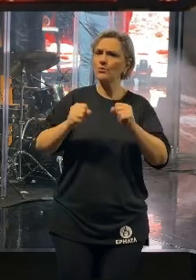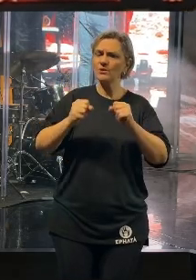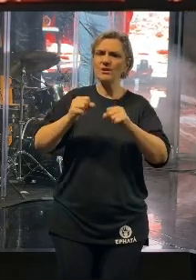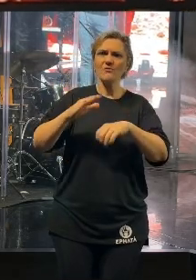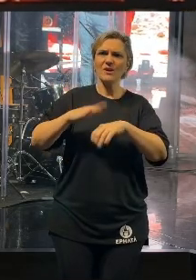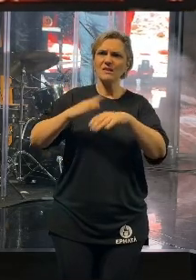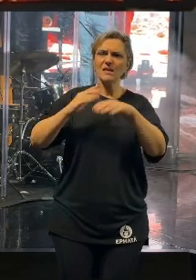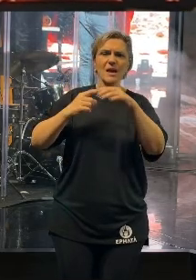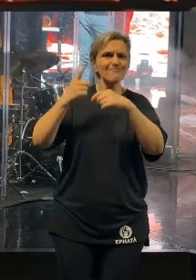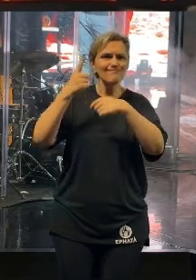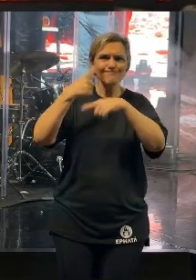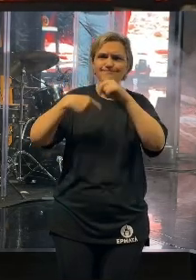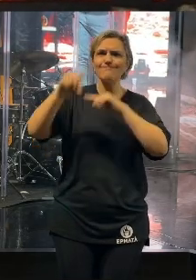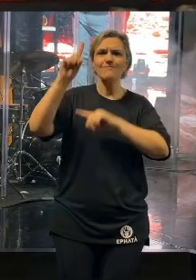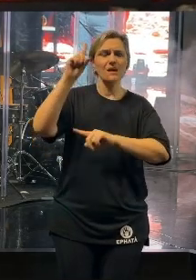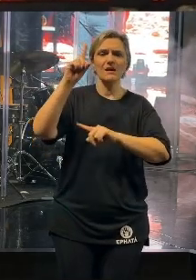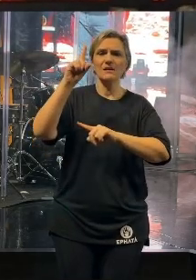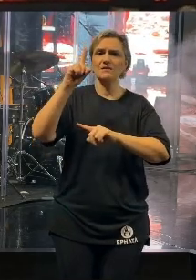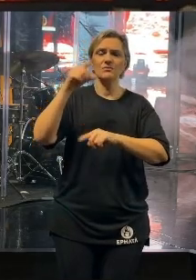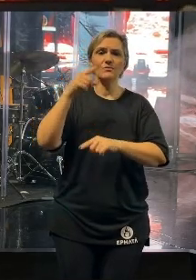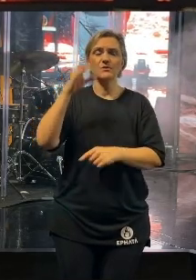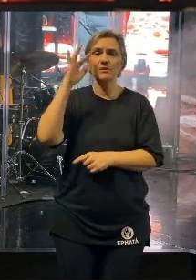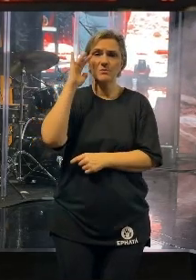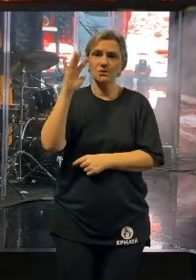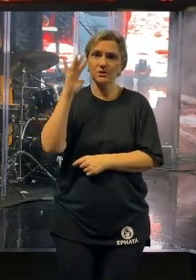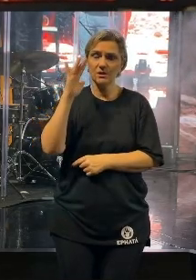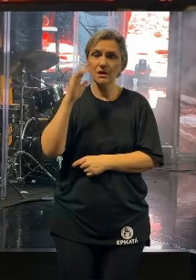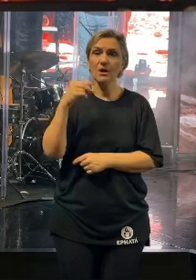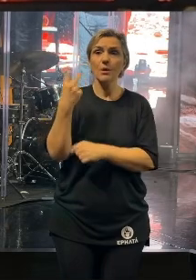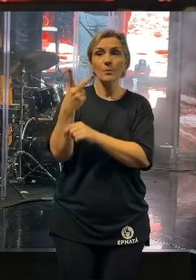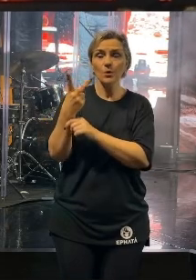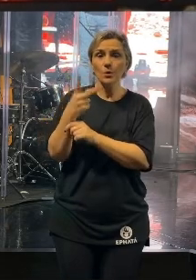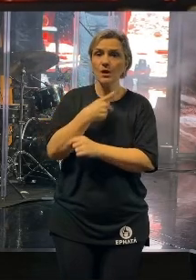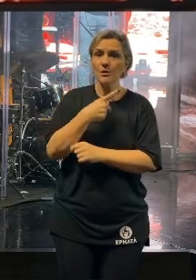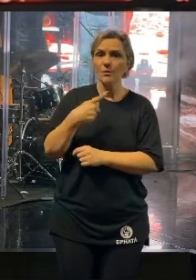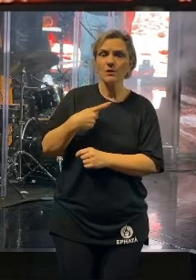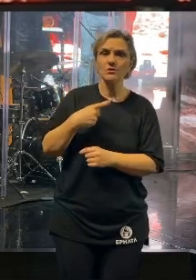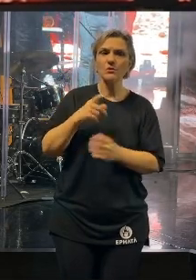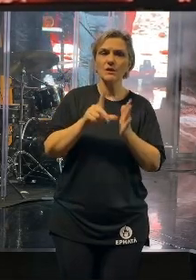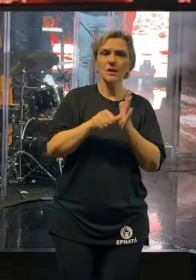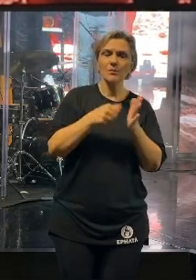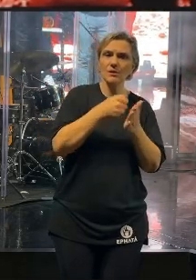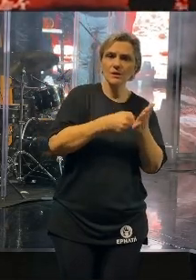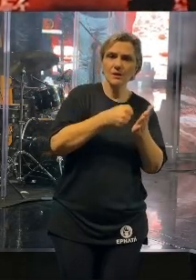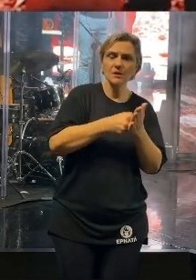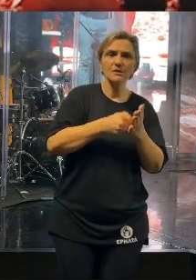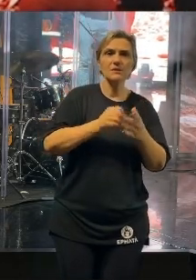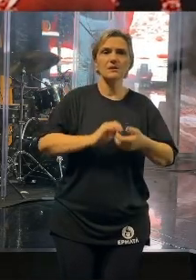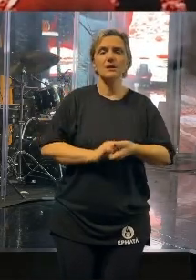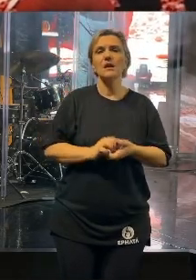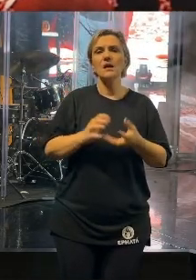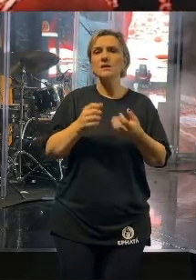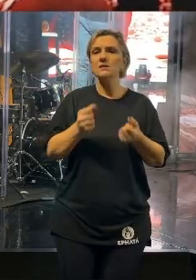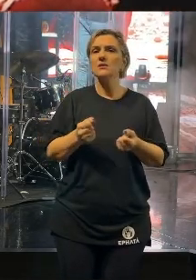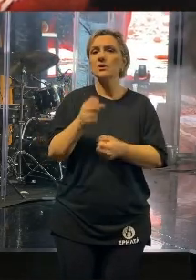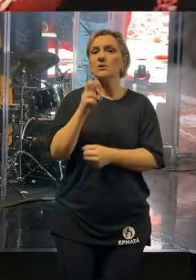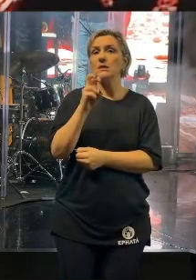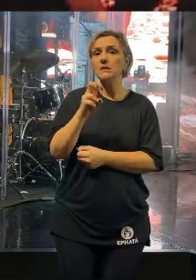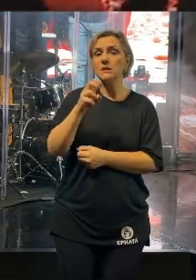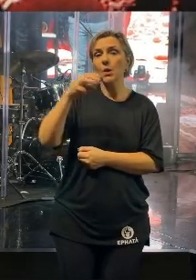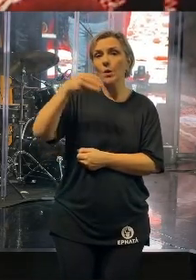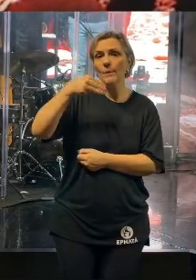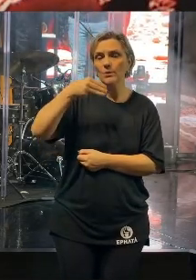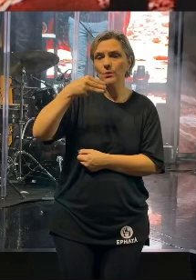fazer infinitamente mais. Eu me lembro que eu procurei esse pastor depois de muitas tentativas, e ele me permitiu ter com ele 5